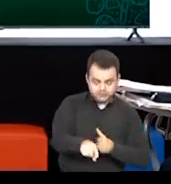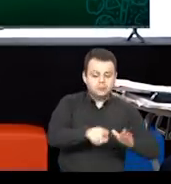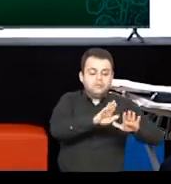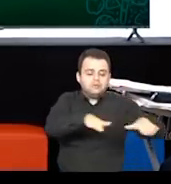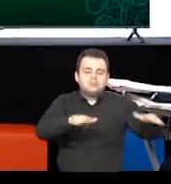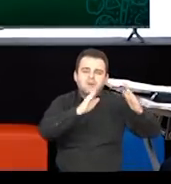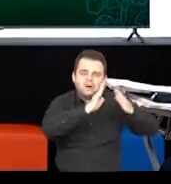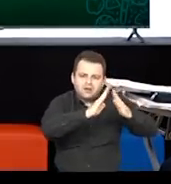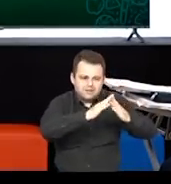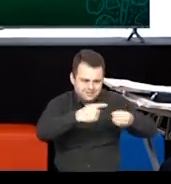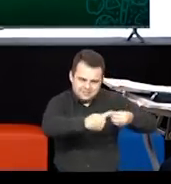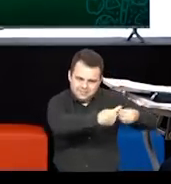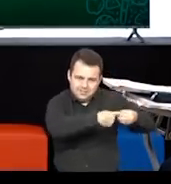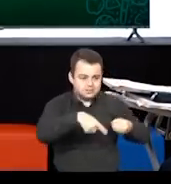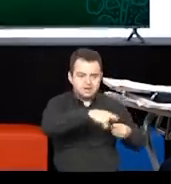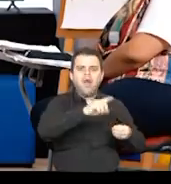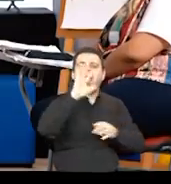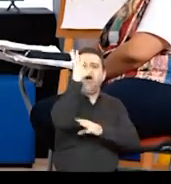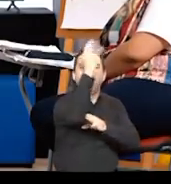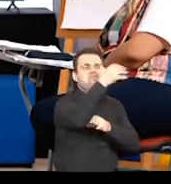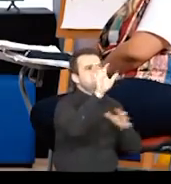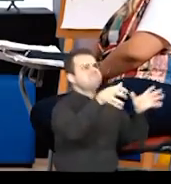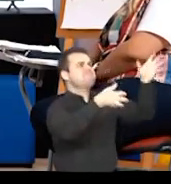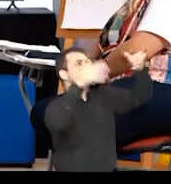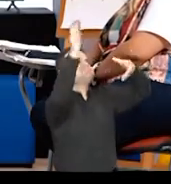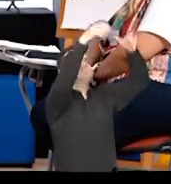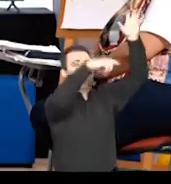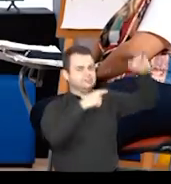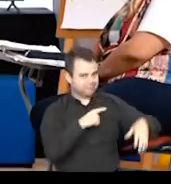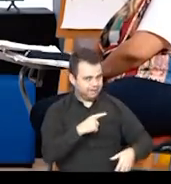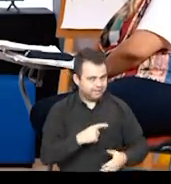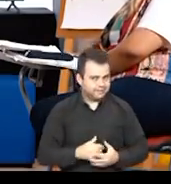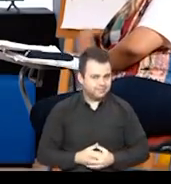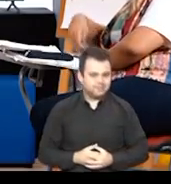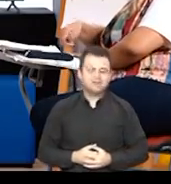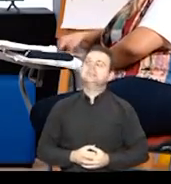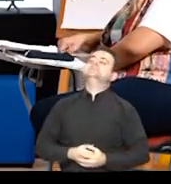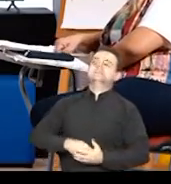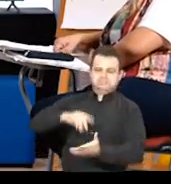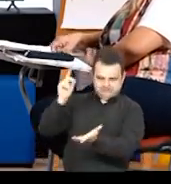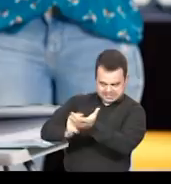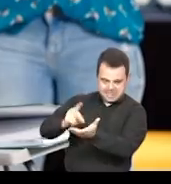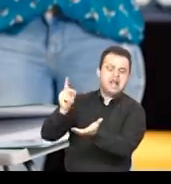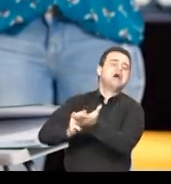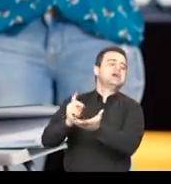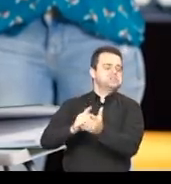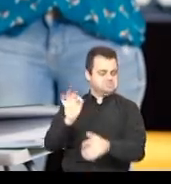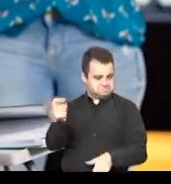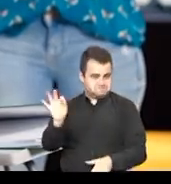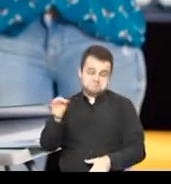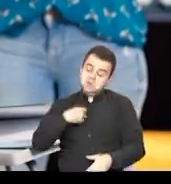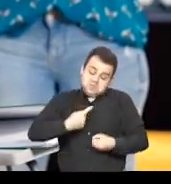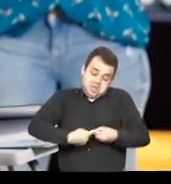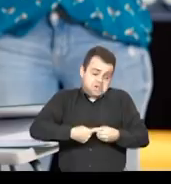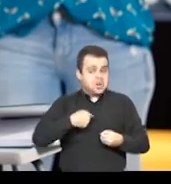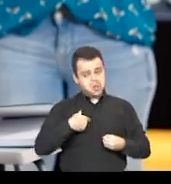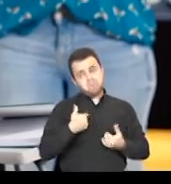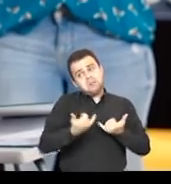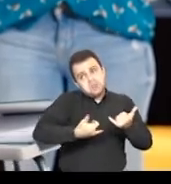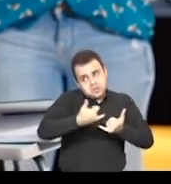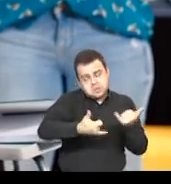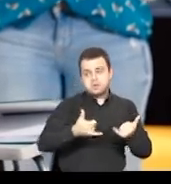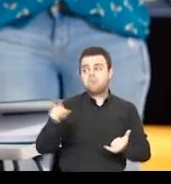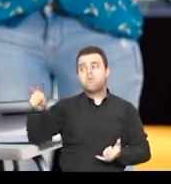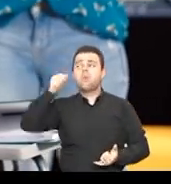da cidade brincam de subir em árvores. Ah, é verdadeira, professora. Eu sou da cidade, eu brinco. Tá certo.